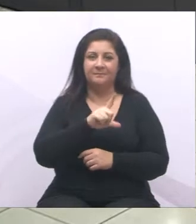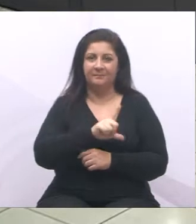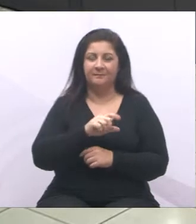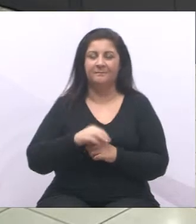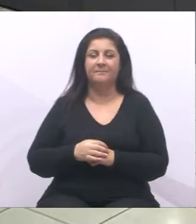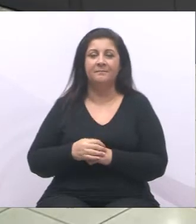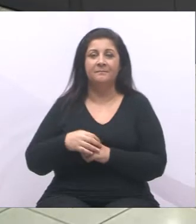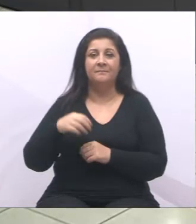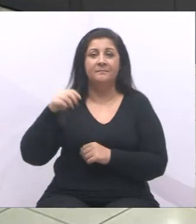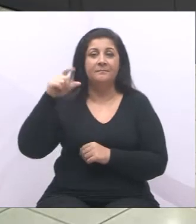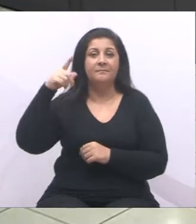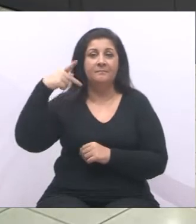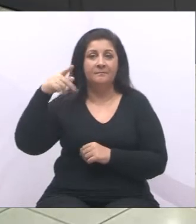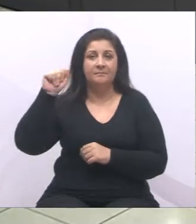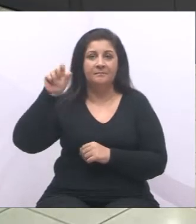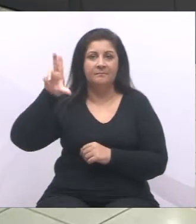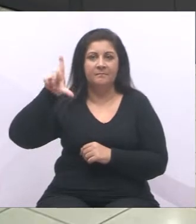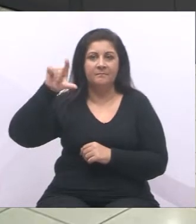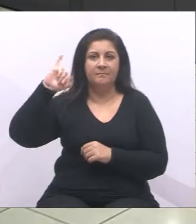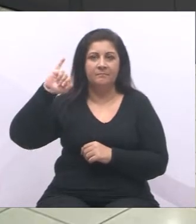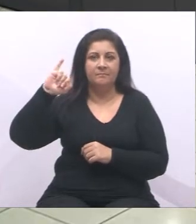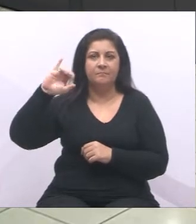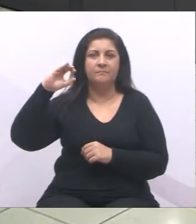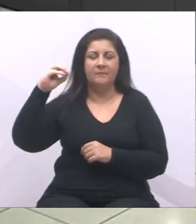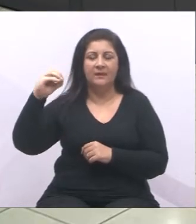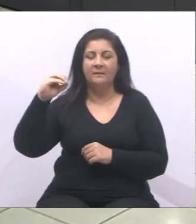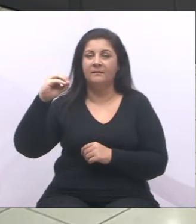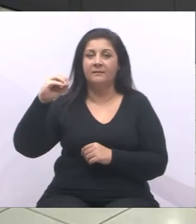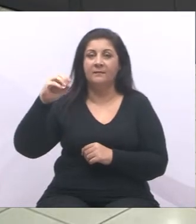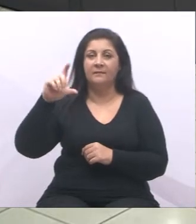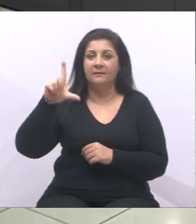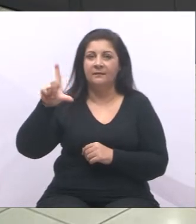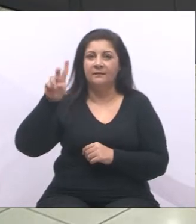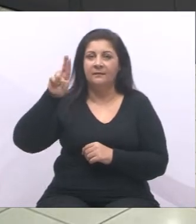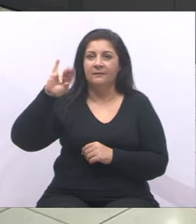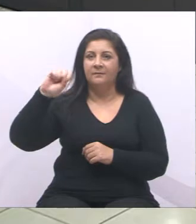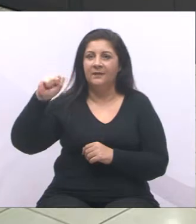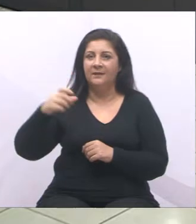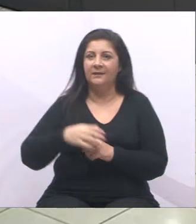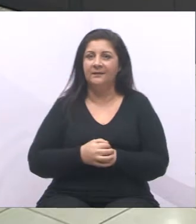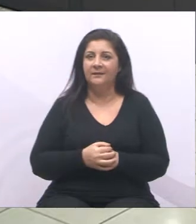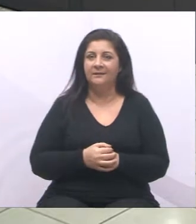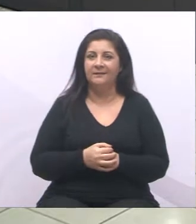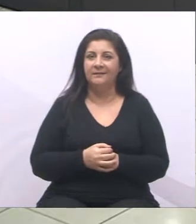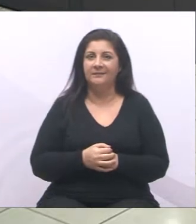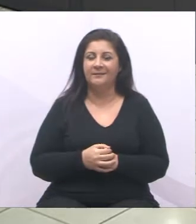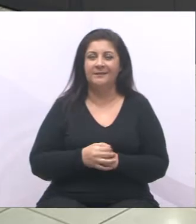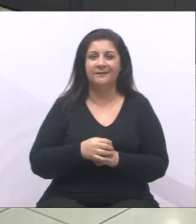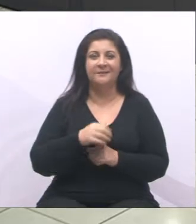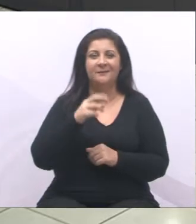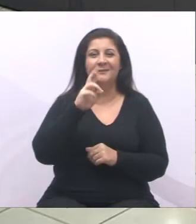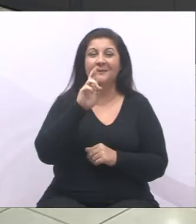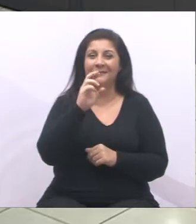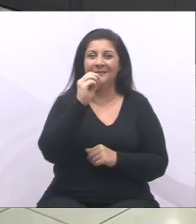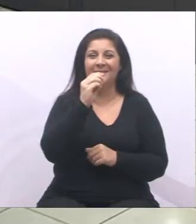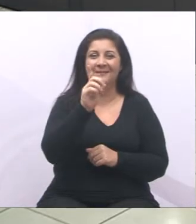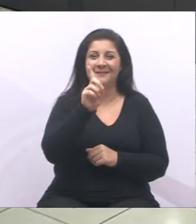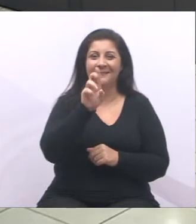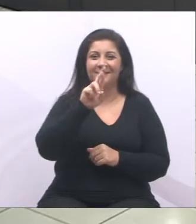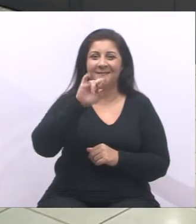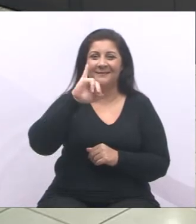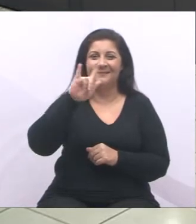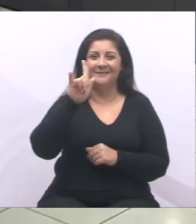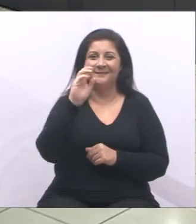Luiz Santos, do PSD, Rodrigo Salomão Batista de Dominicis, do PSDB, Rogério